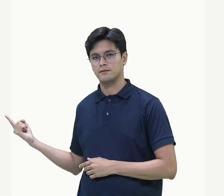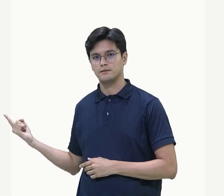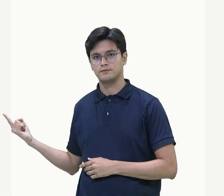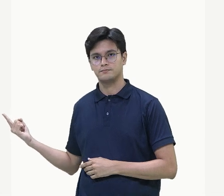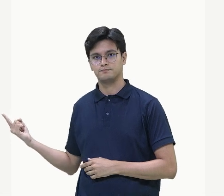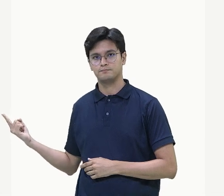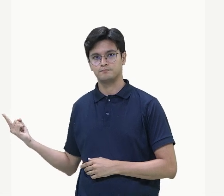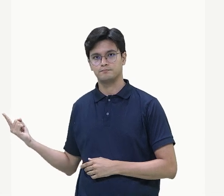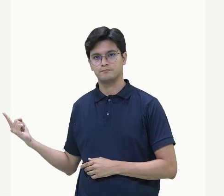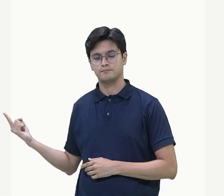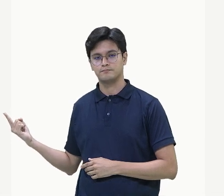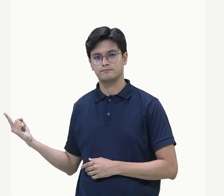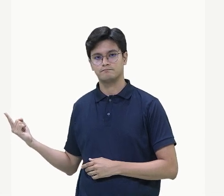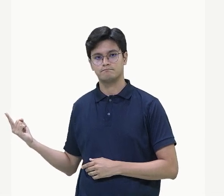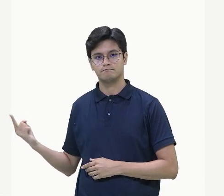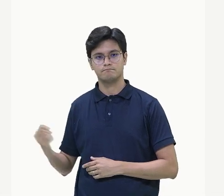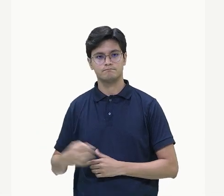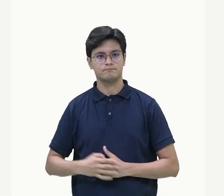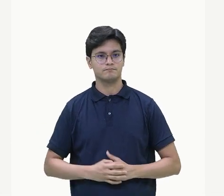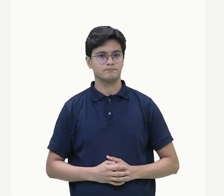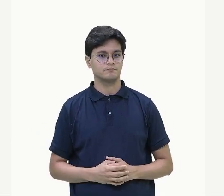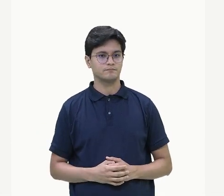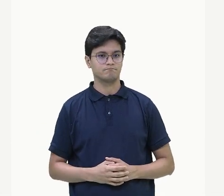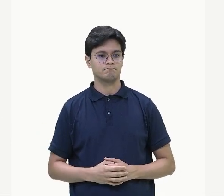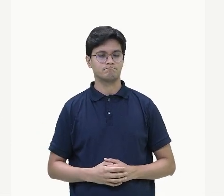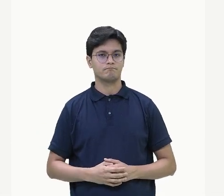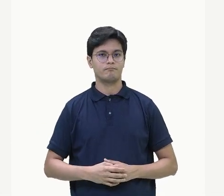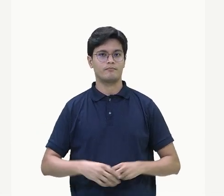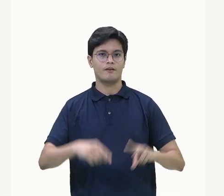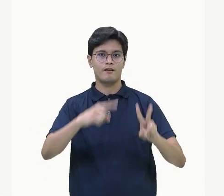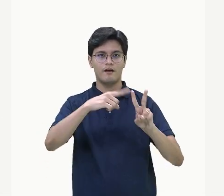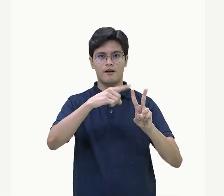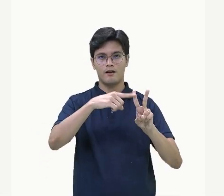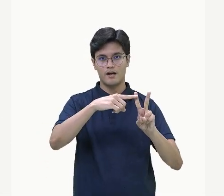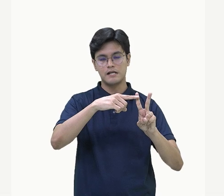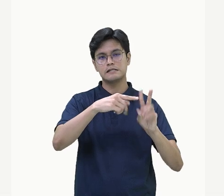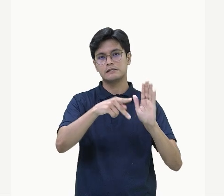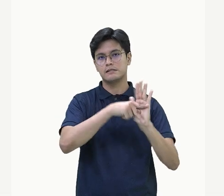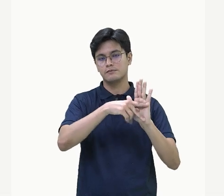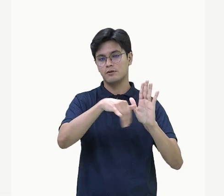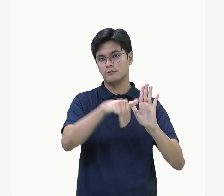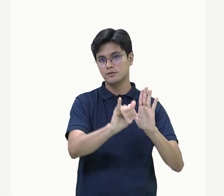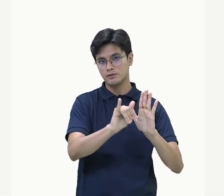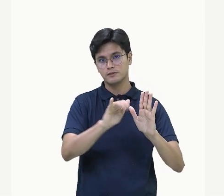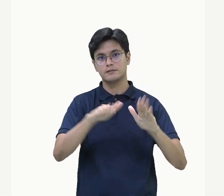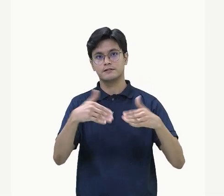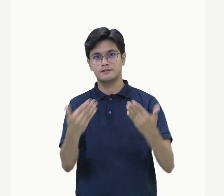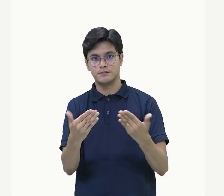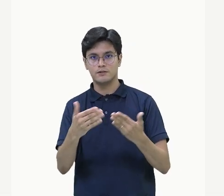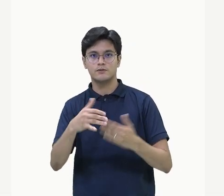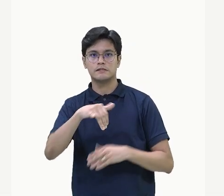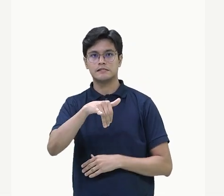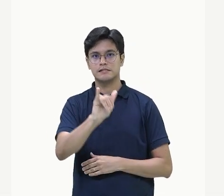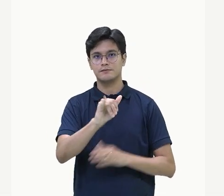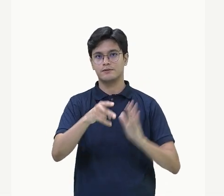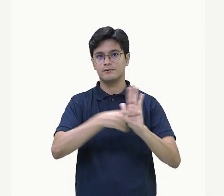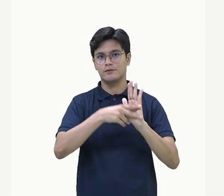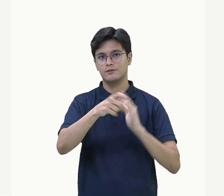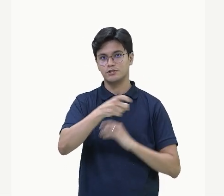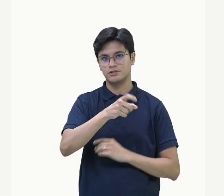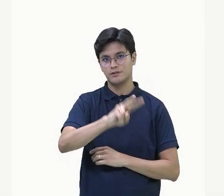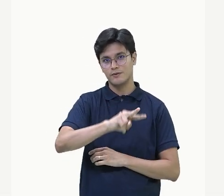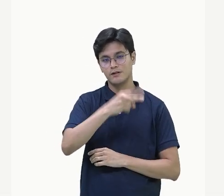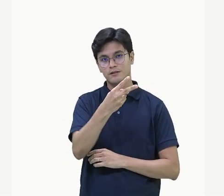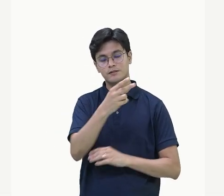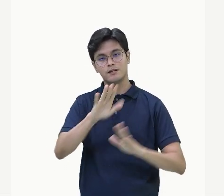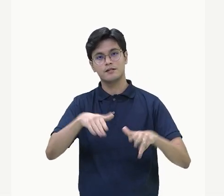x? É a raiz de y. Nesse caso aqui, o y é x ao quadrado. Então, a raiz